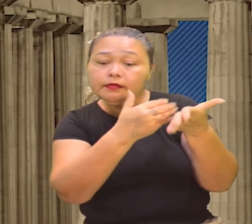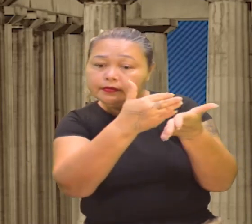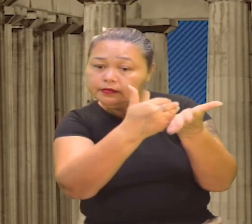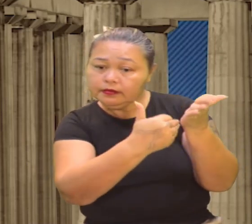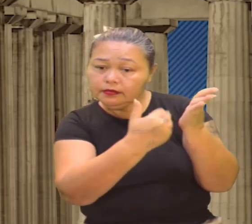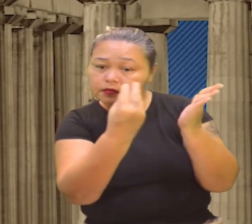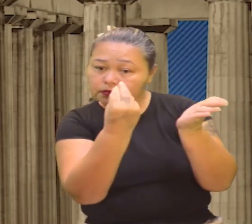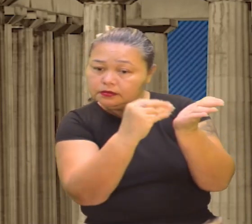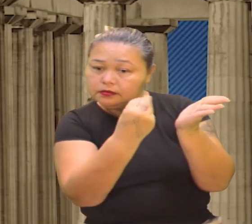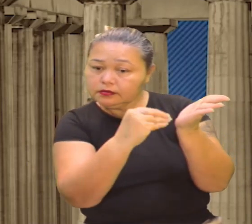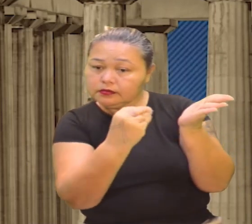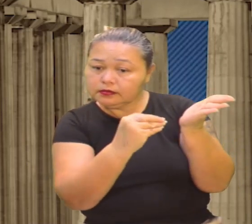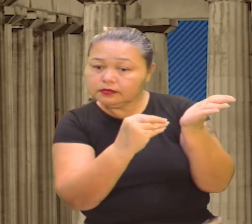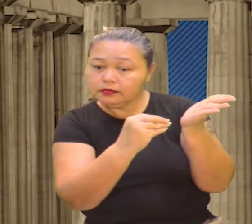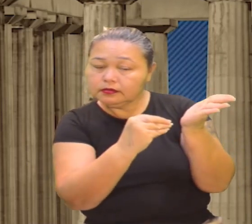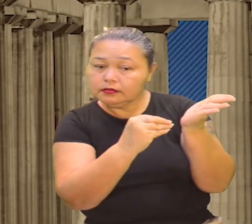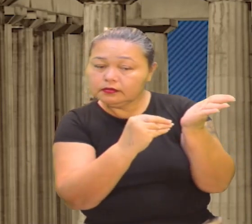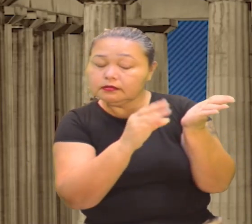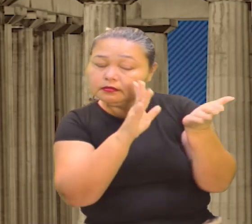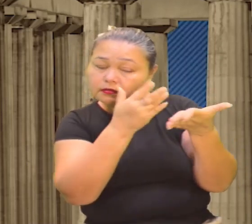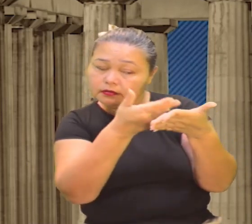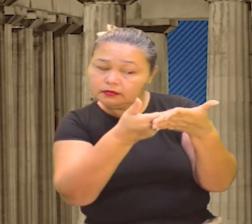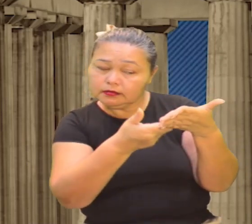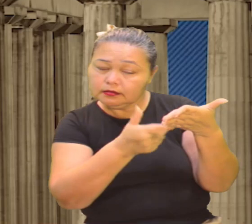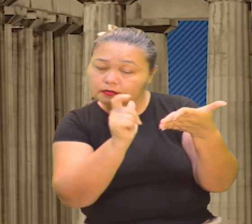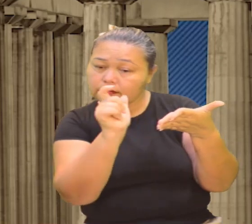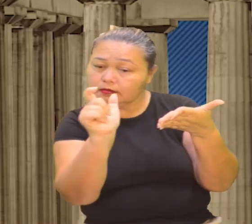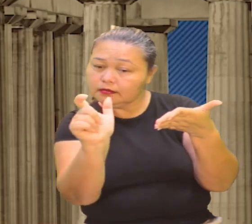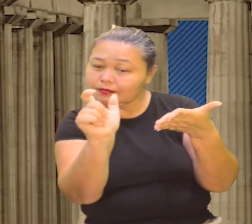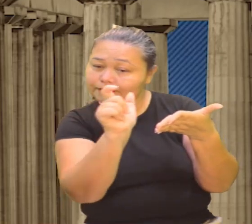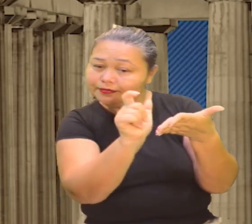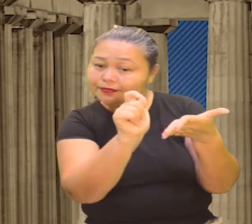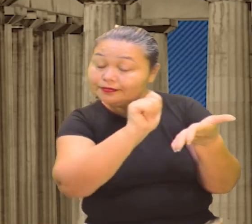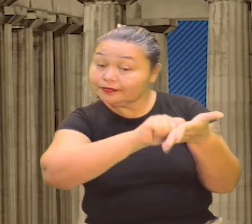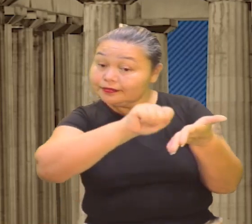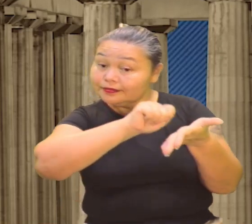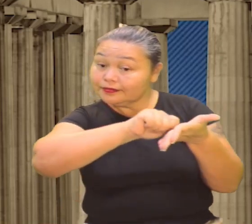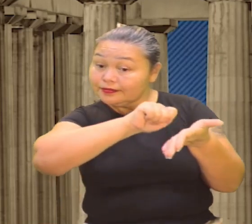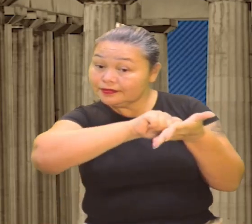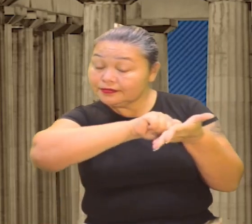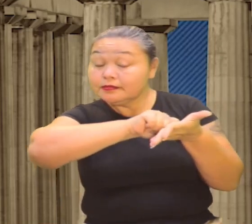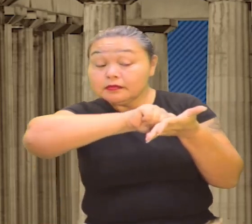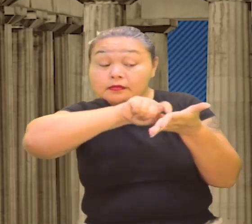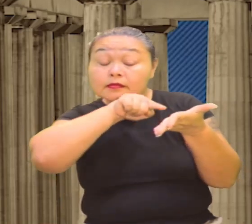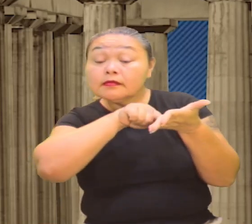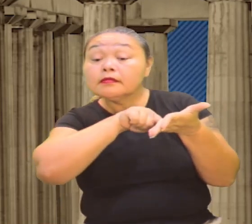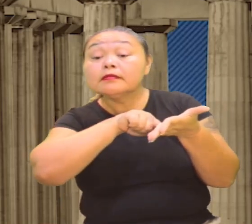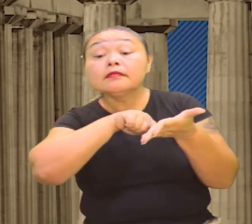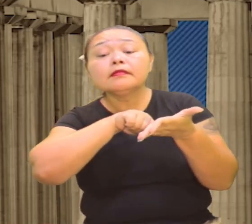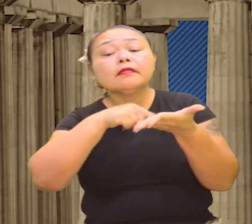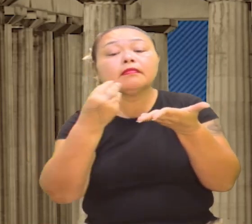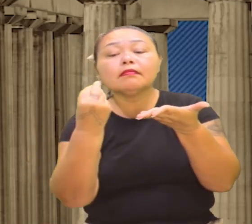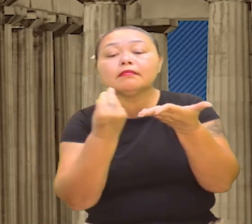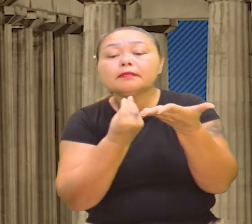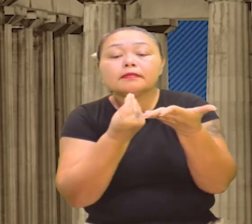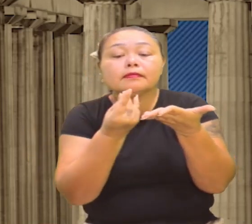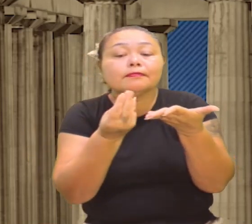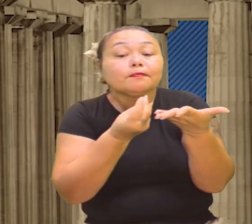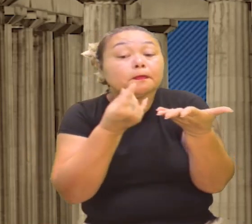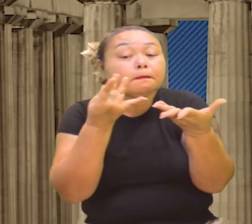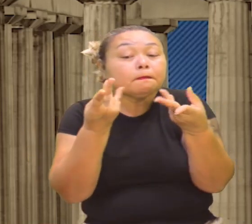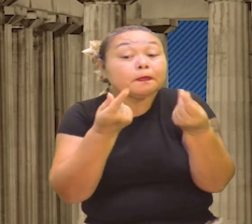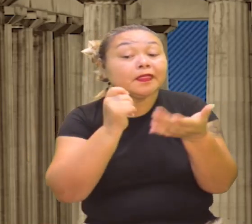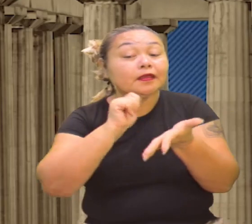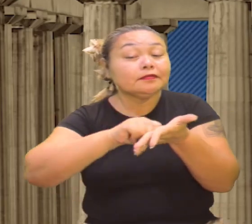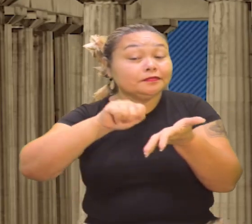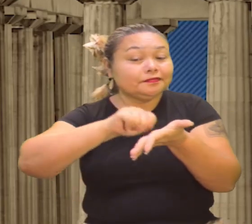bordo, vamos dizer assim também, e já vai pegar aquelas palavras novas, vamos escrever e colocar. Para quê? Para enfeitar, rechear mais a